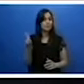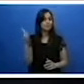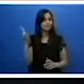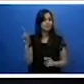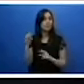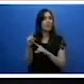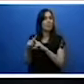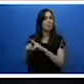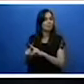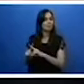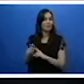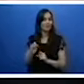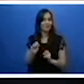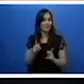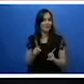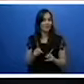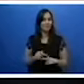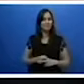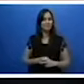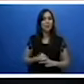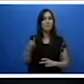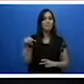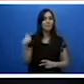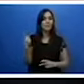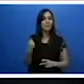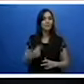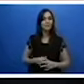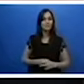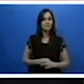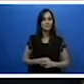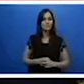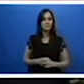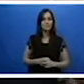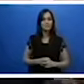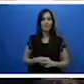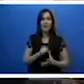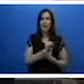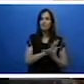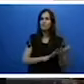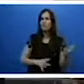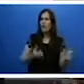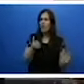é a tabuada. Tá bom? Vamos para o próximo. 6.